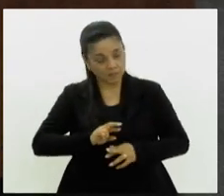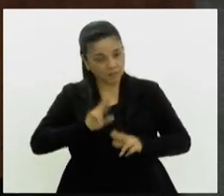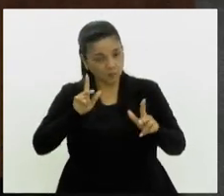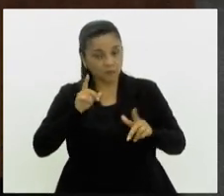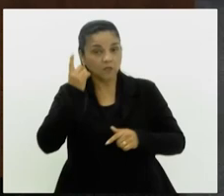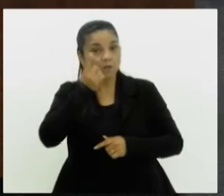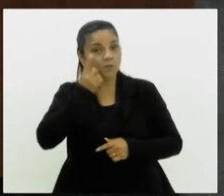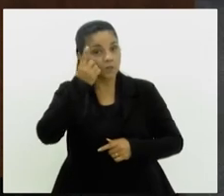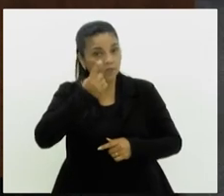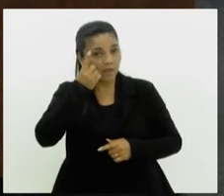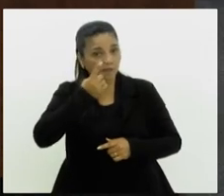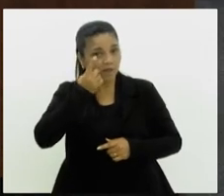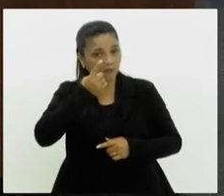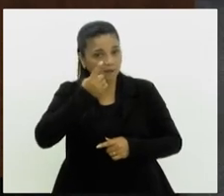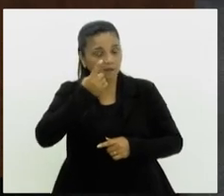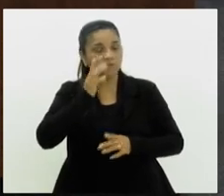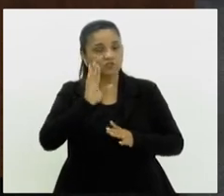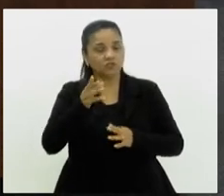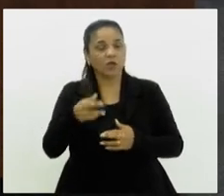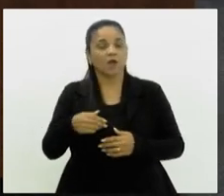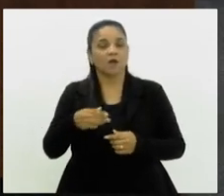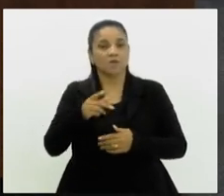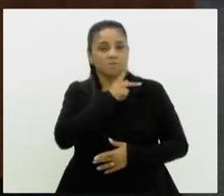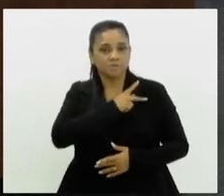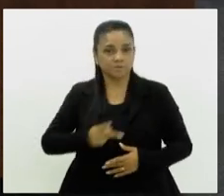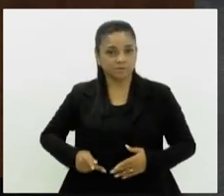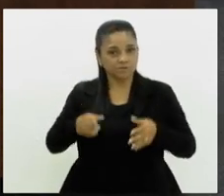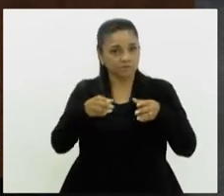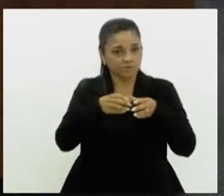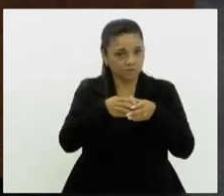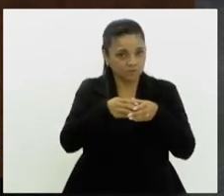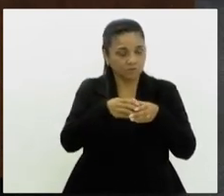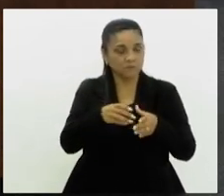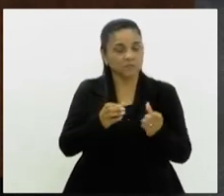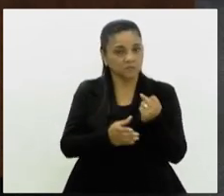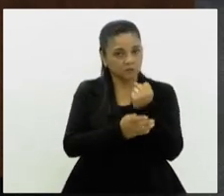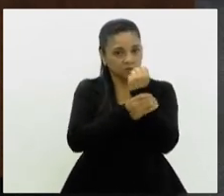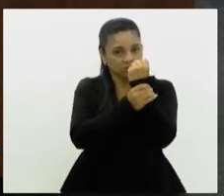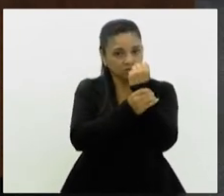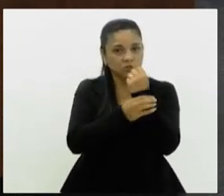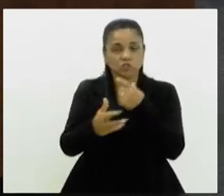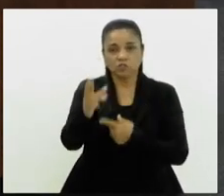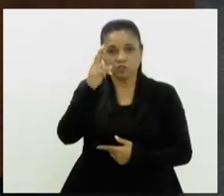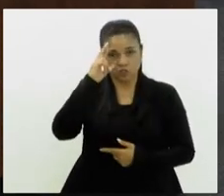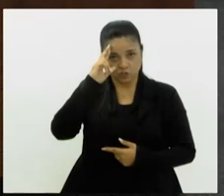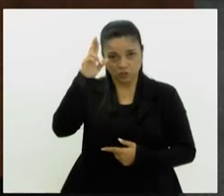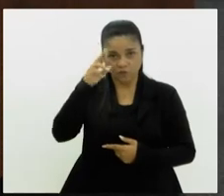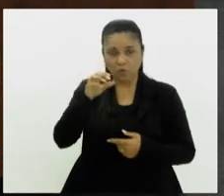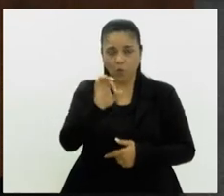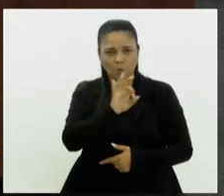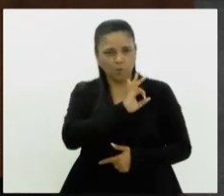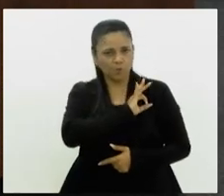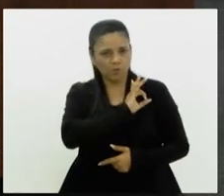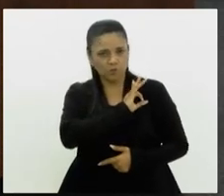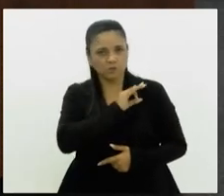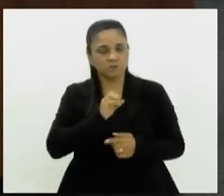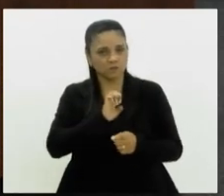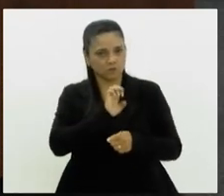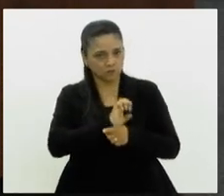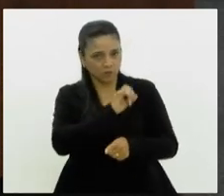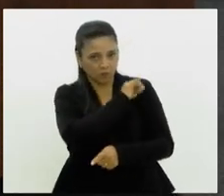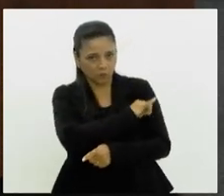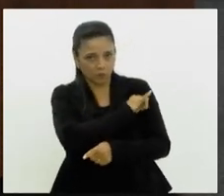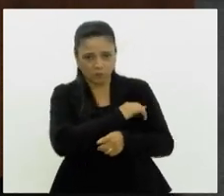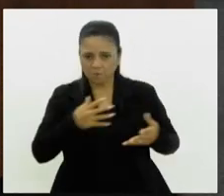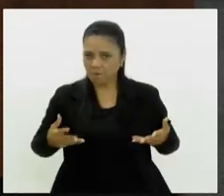que já presidiu a Comissão de Segurança e chefiou brilhantemente a Polícia do Rio, um momento que se apurou e